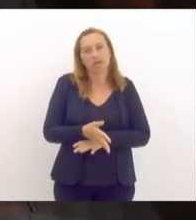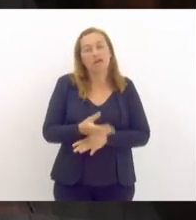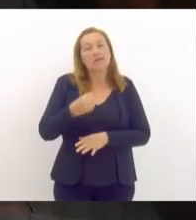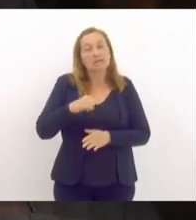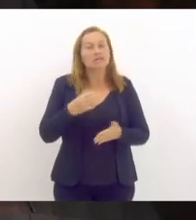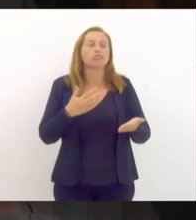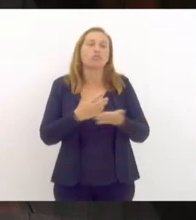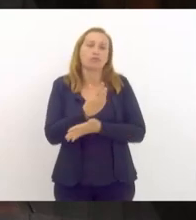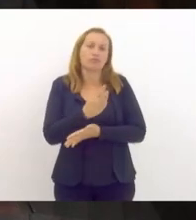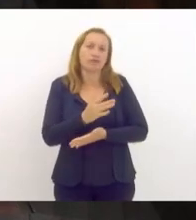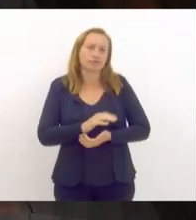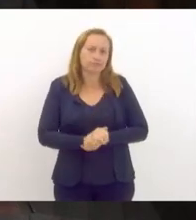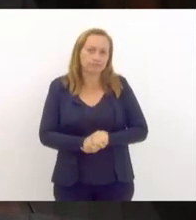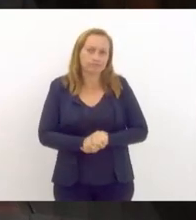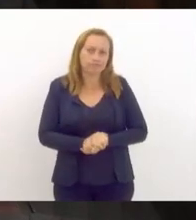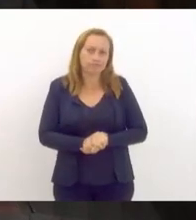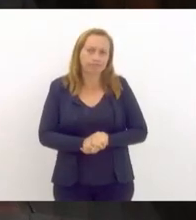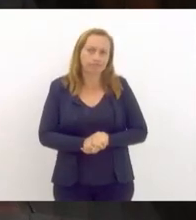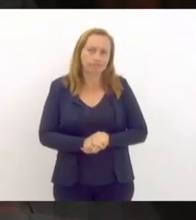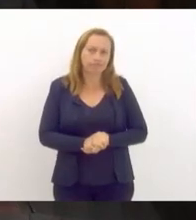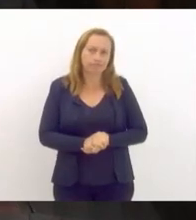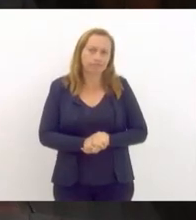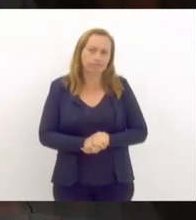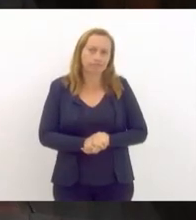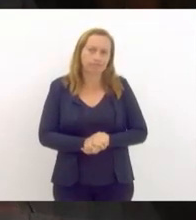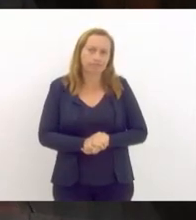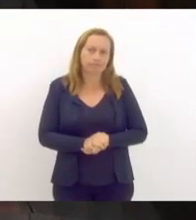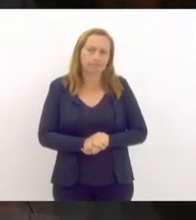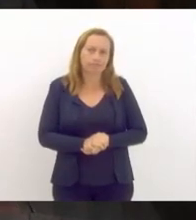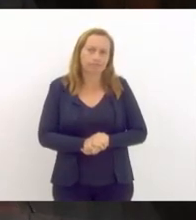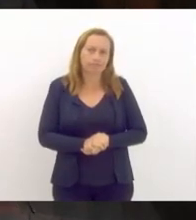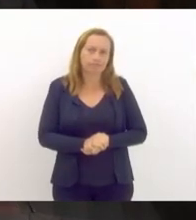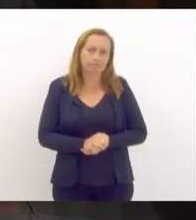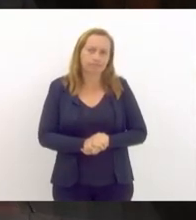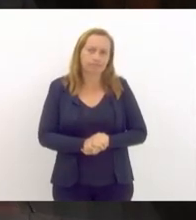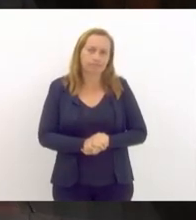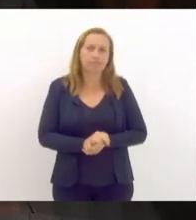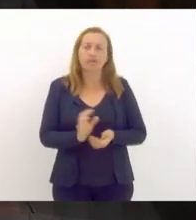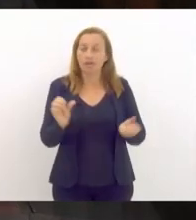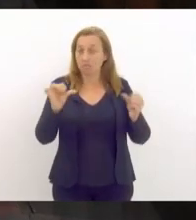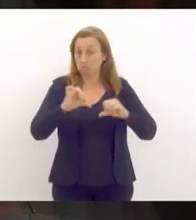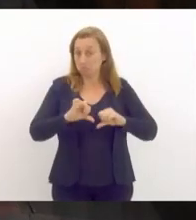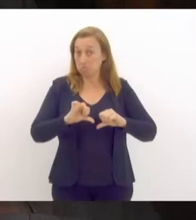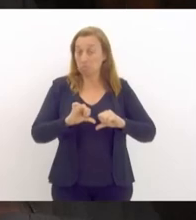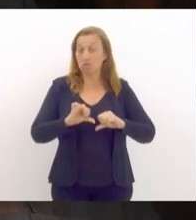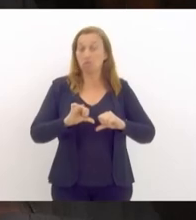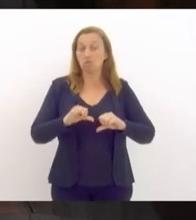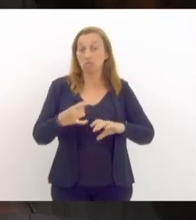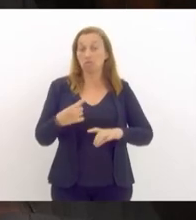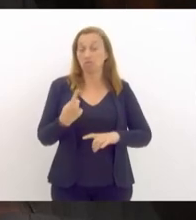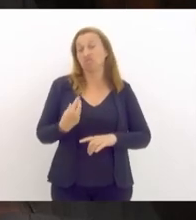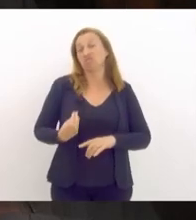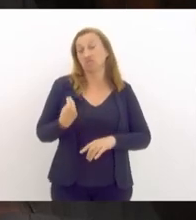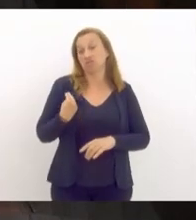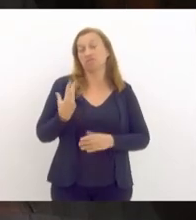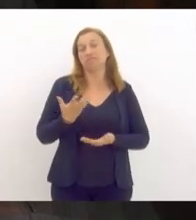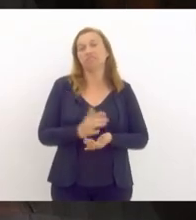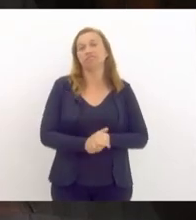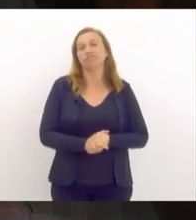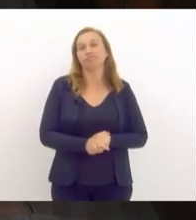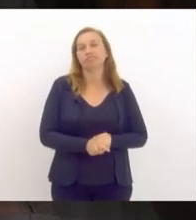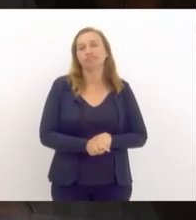aprovado em nosso país deveríamos um caos fica